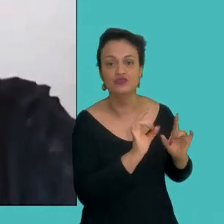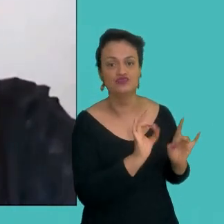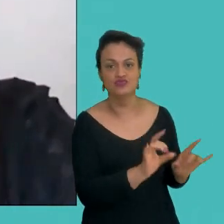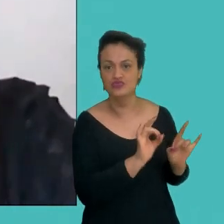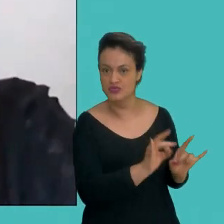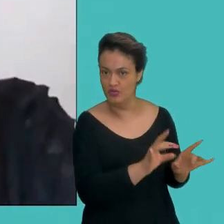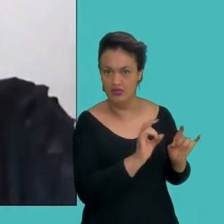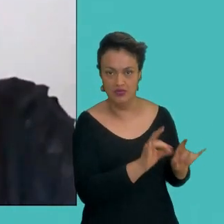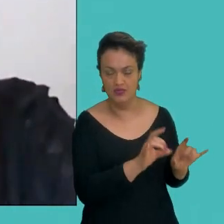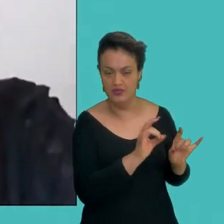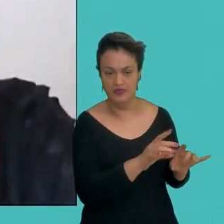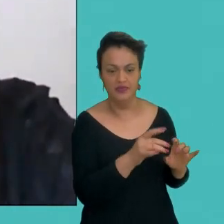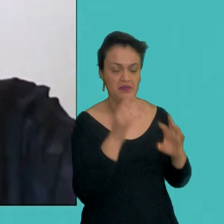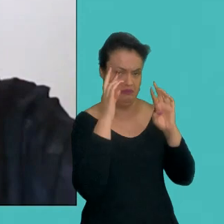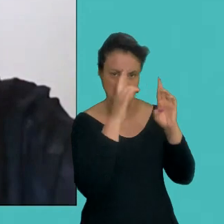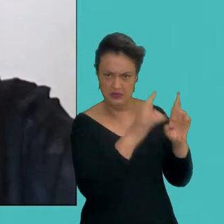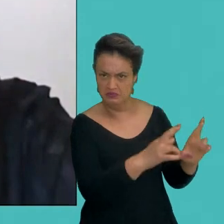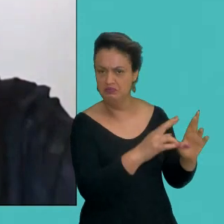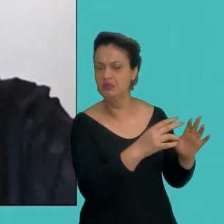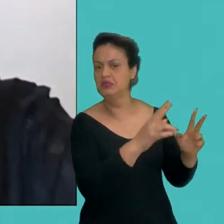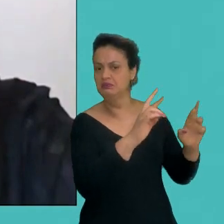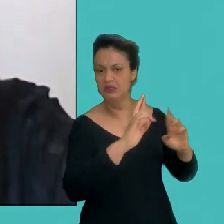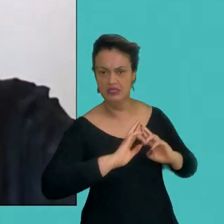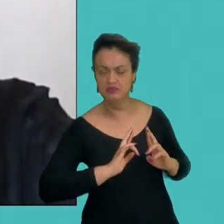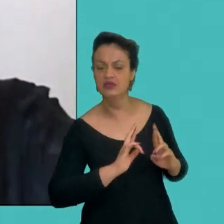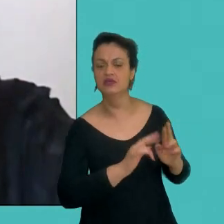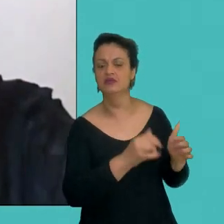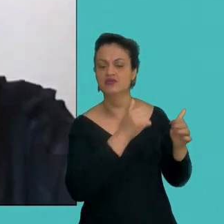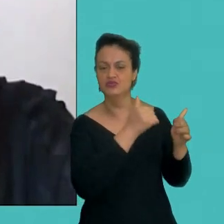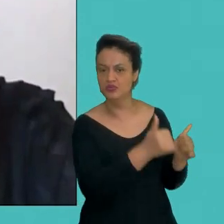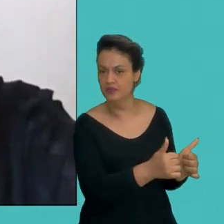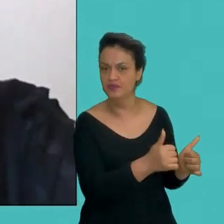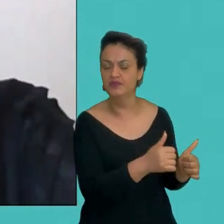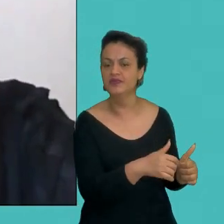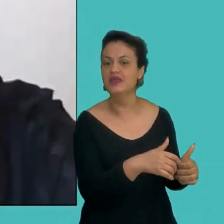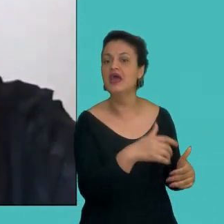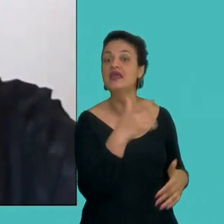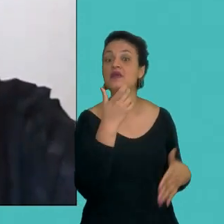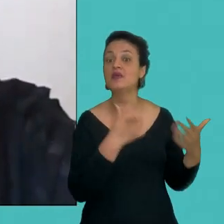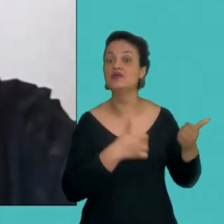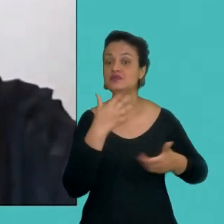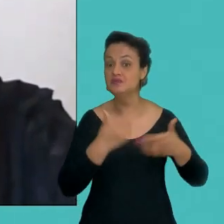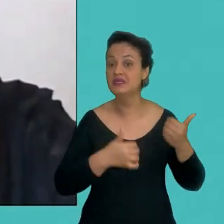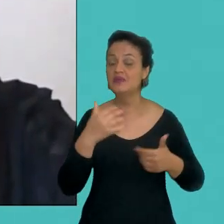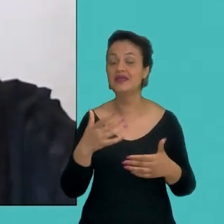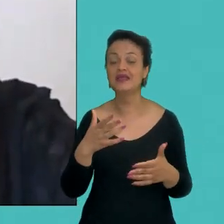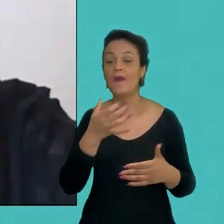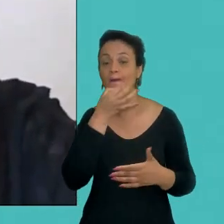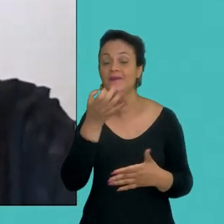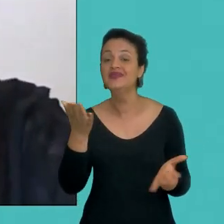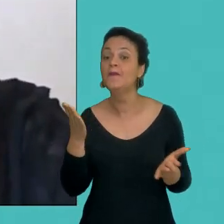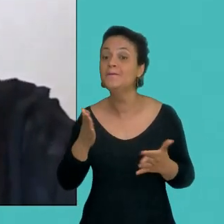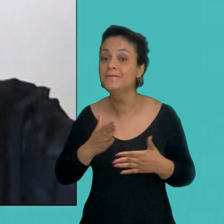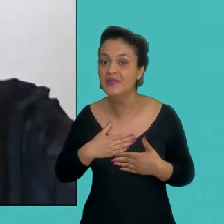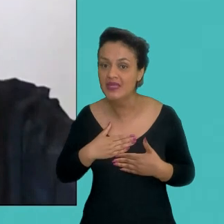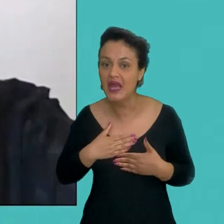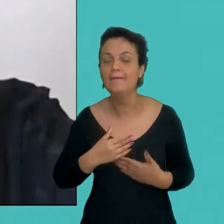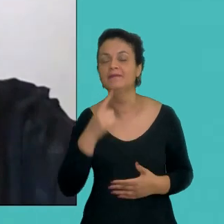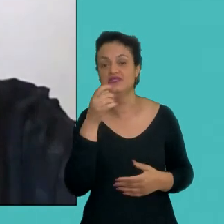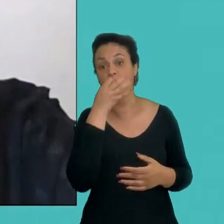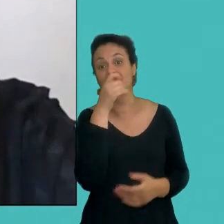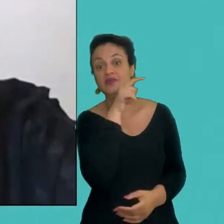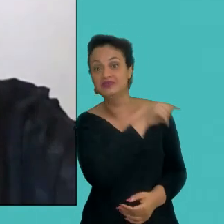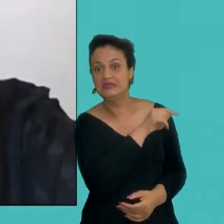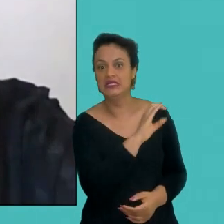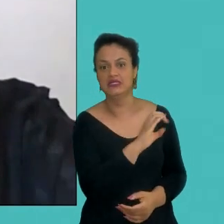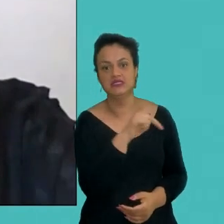comercial muito boa, muito respeitosa das duas partes, e eu detestaria que alguma coisa que eu diga em caráter pessoal